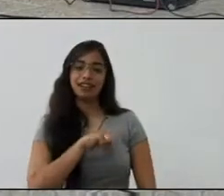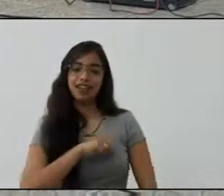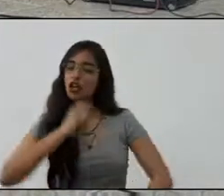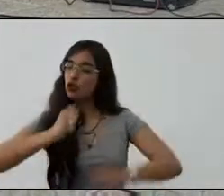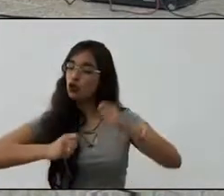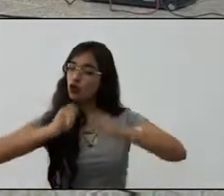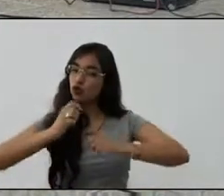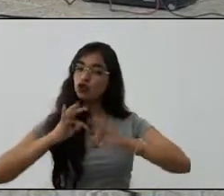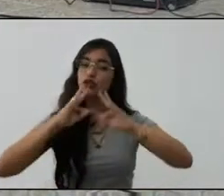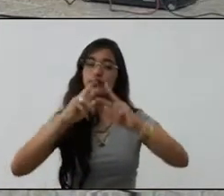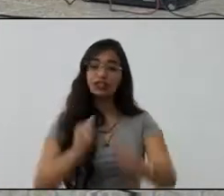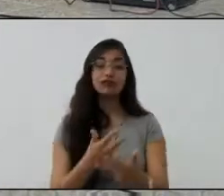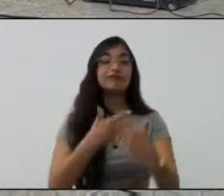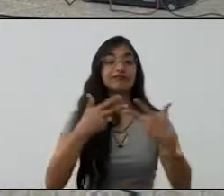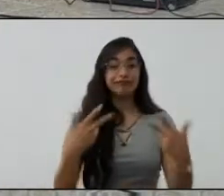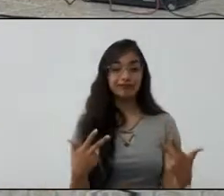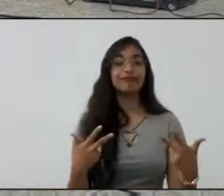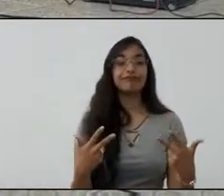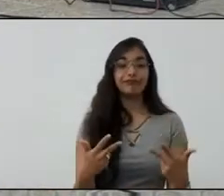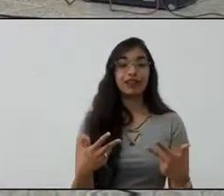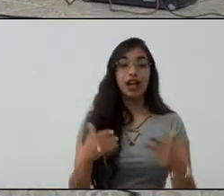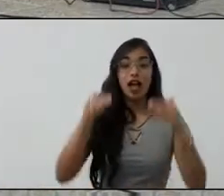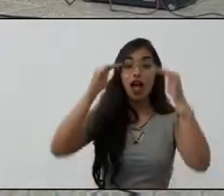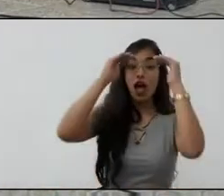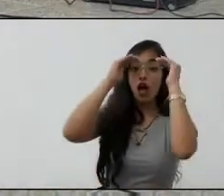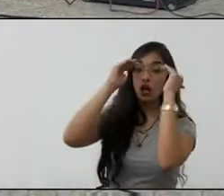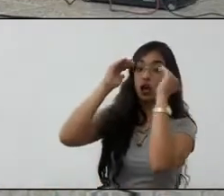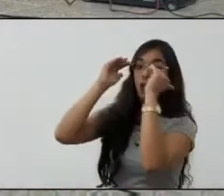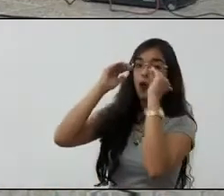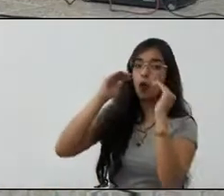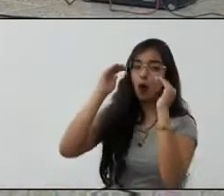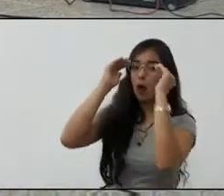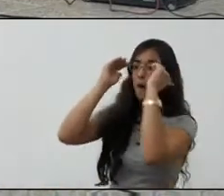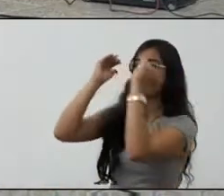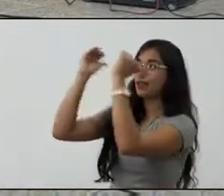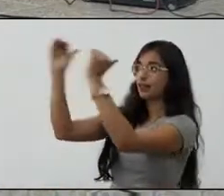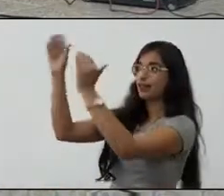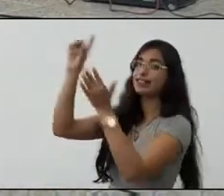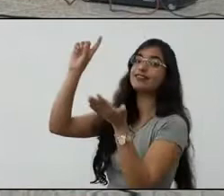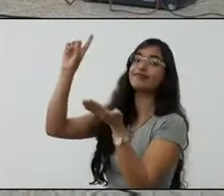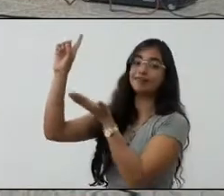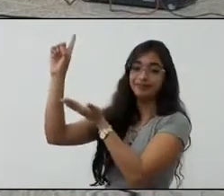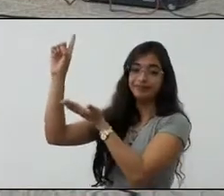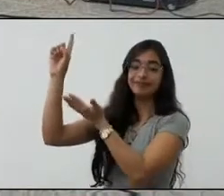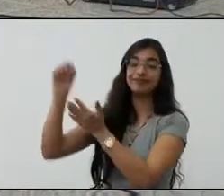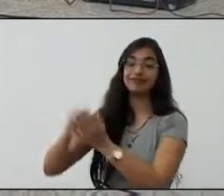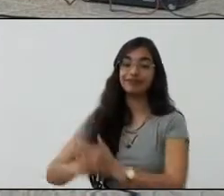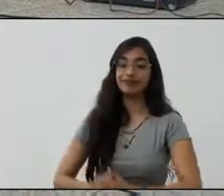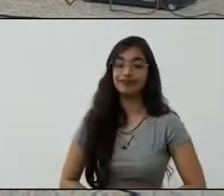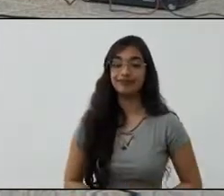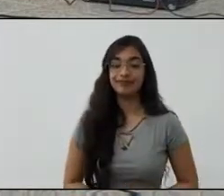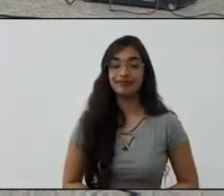coisas, e todas as coisas obedecem ao controle de Deus.